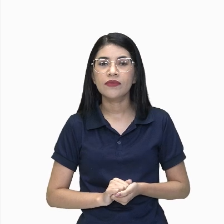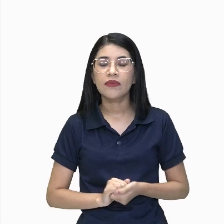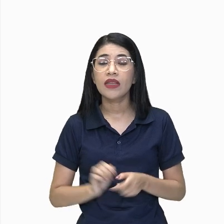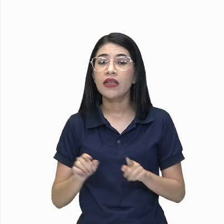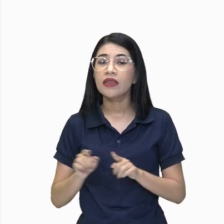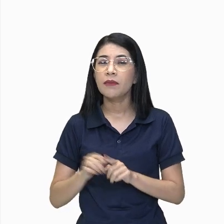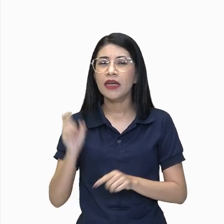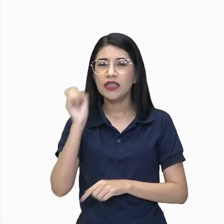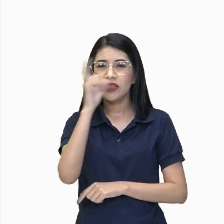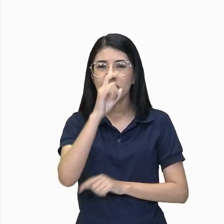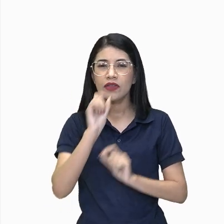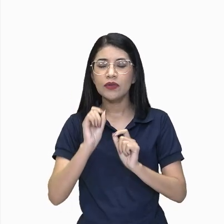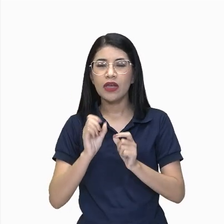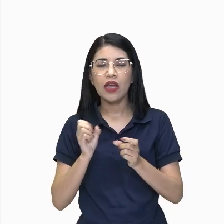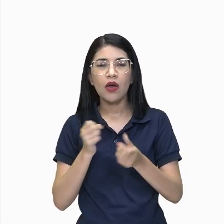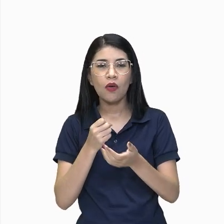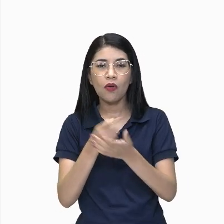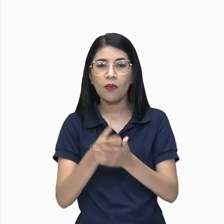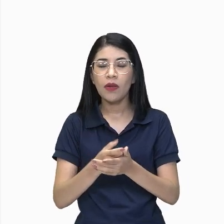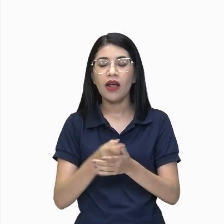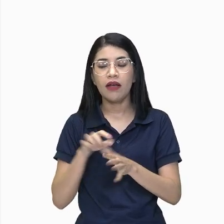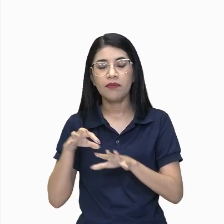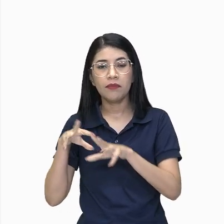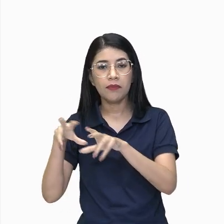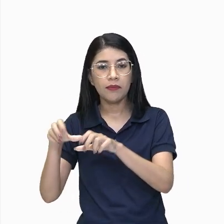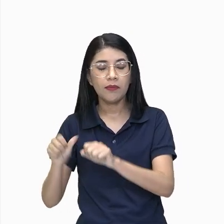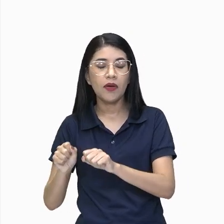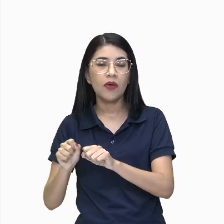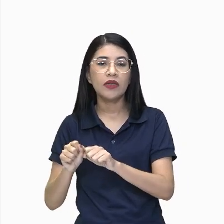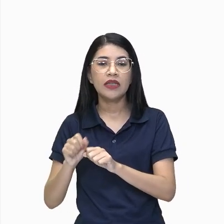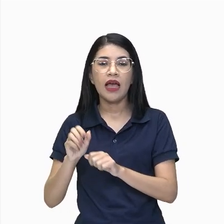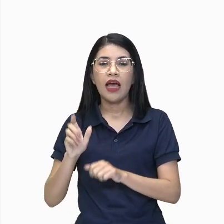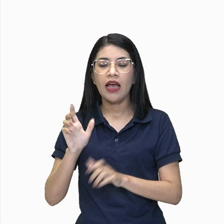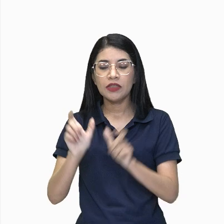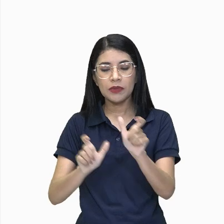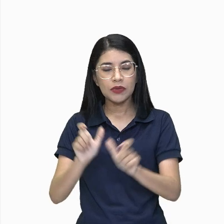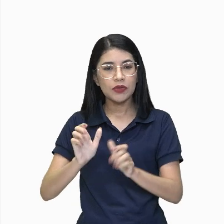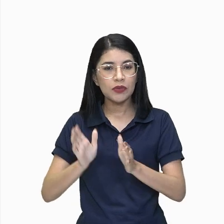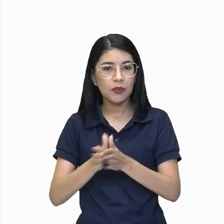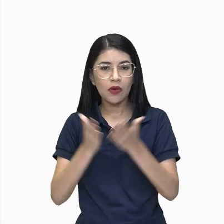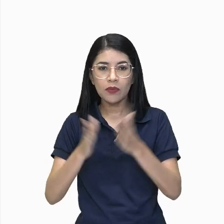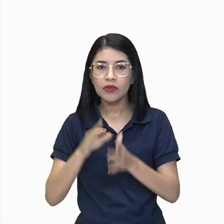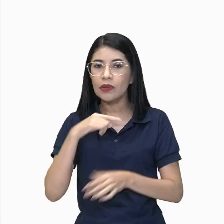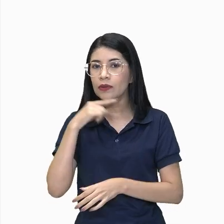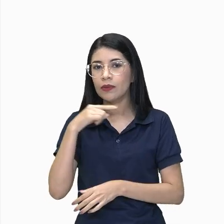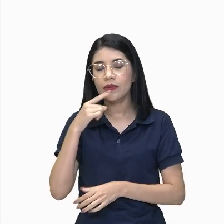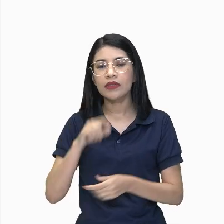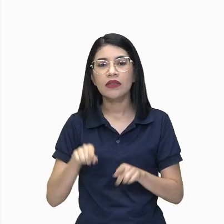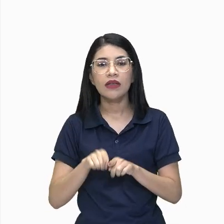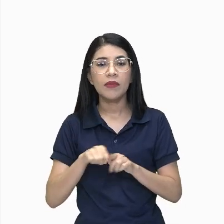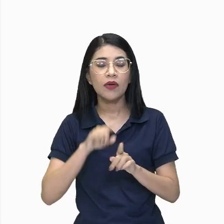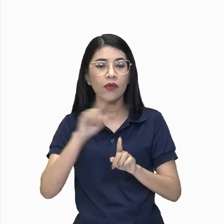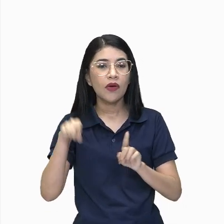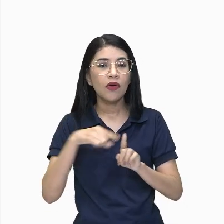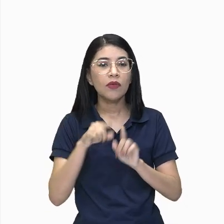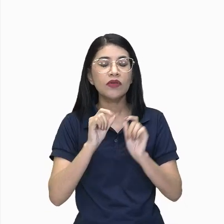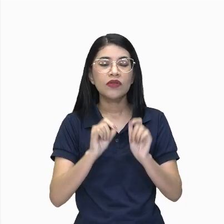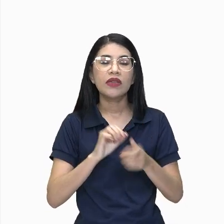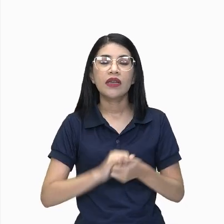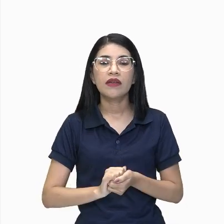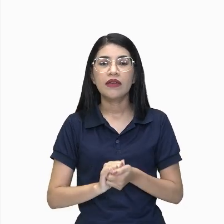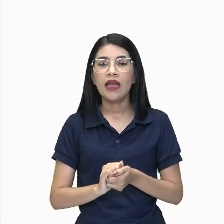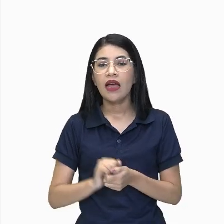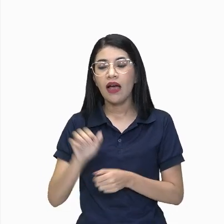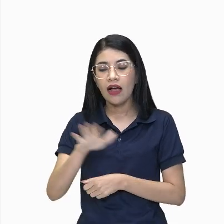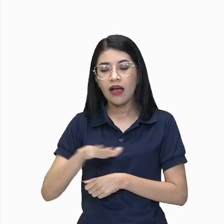Dificultar a compra ou posse de terras por pessoas pobres, favorecendo o uso destas para fins de produção agrícola voltada para